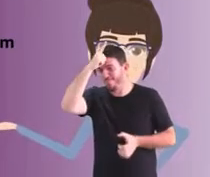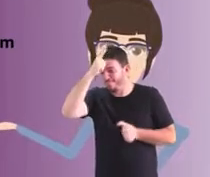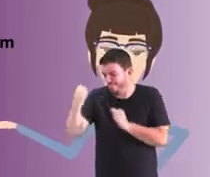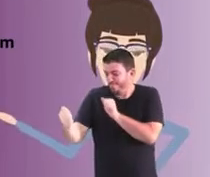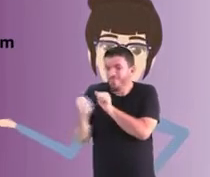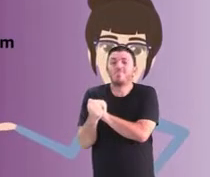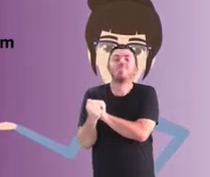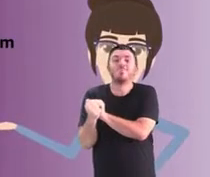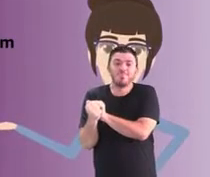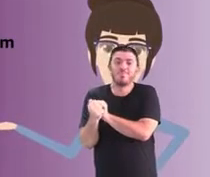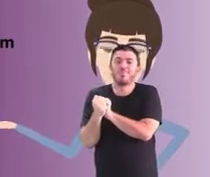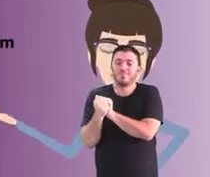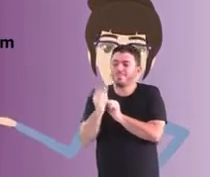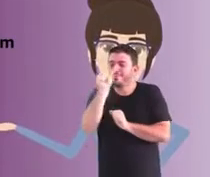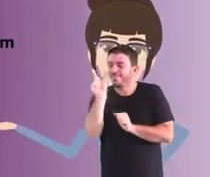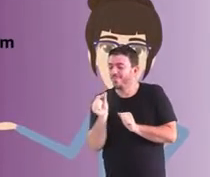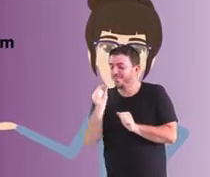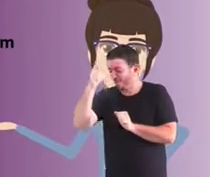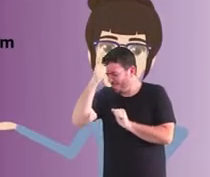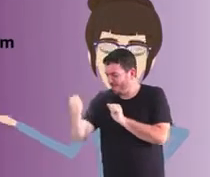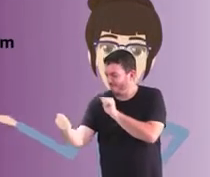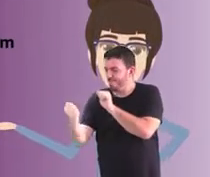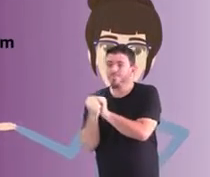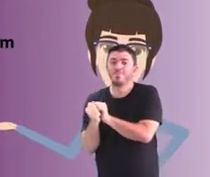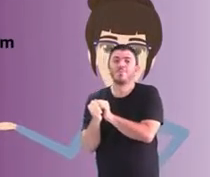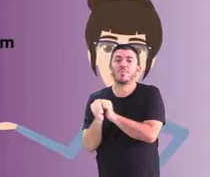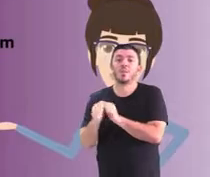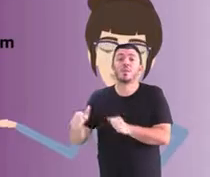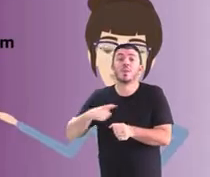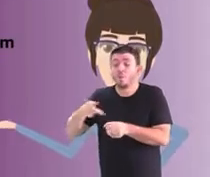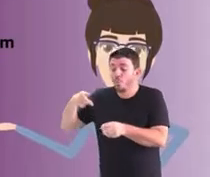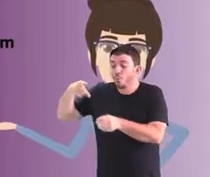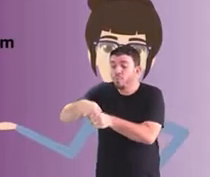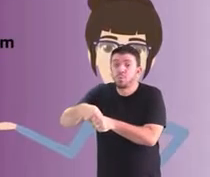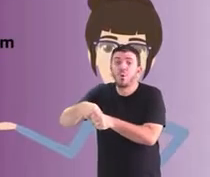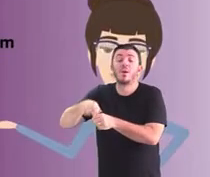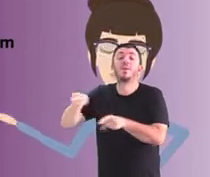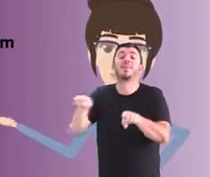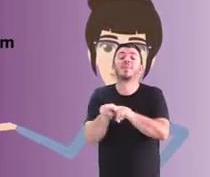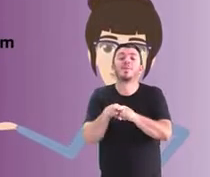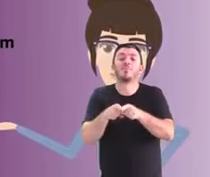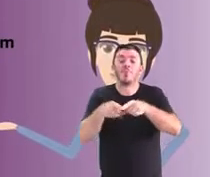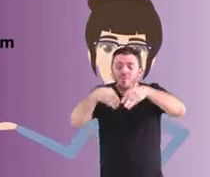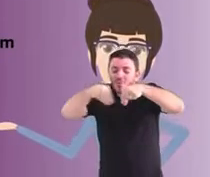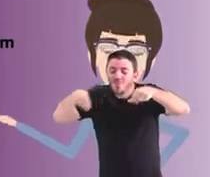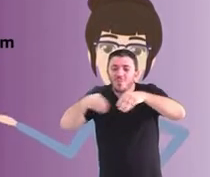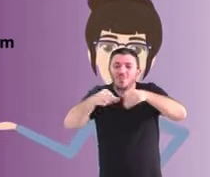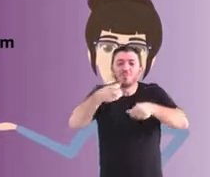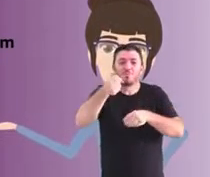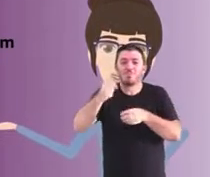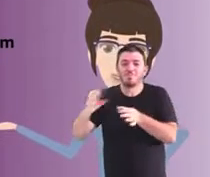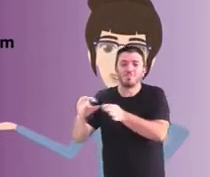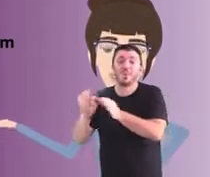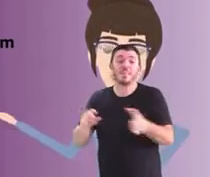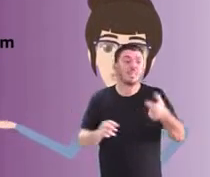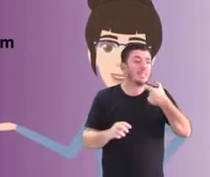dos Balcãs era um importante fornecedor de petróleo e trigo para a Alemanha. A Grã-Bretanha